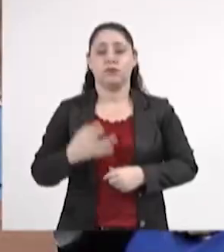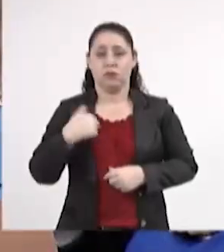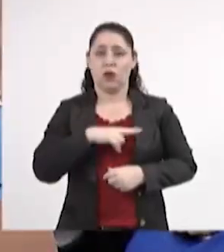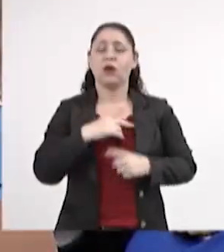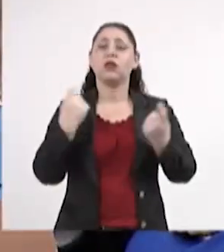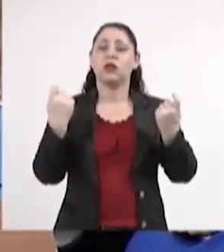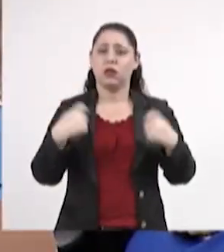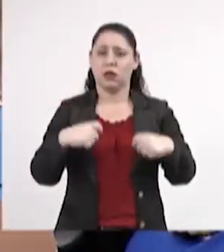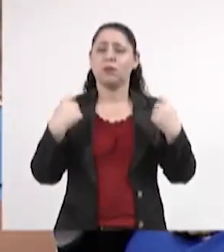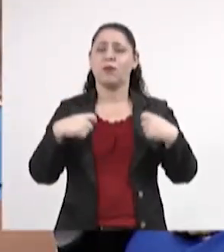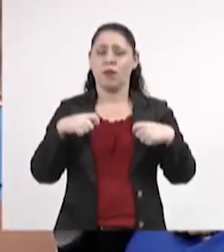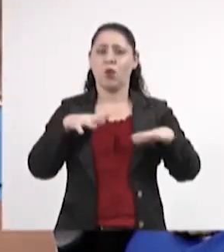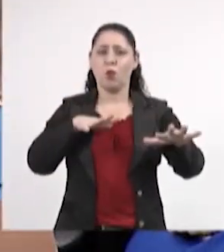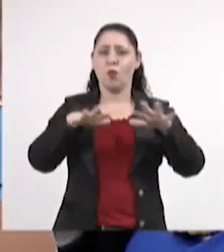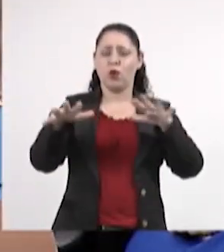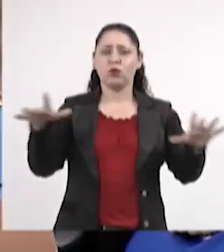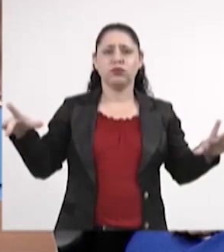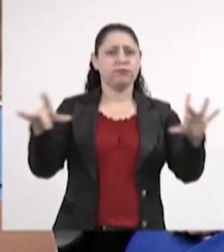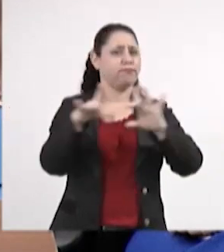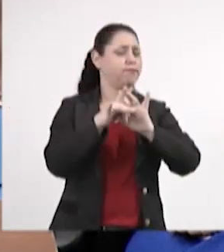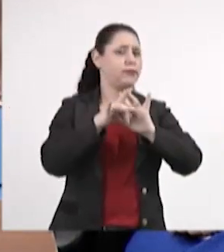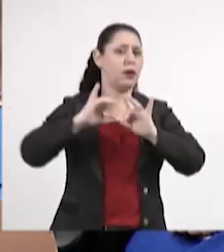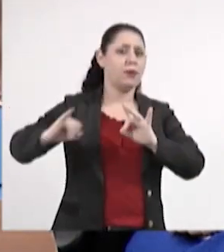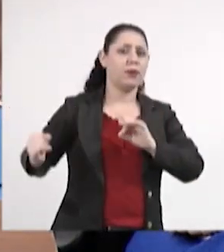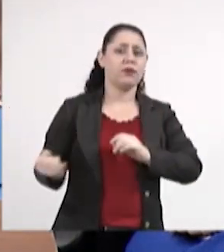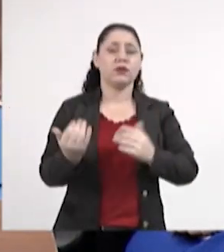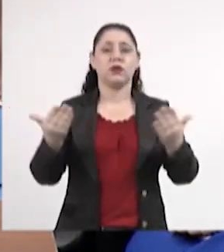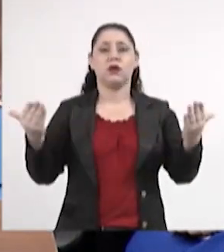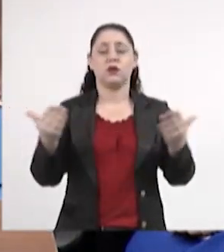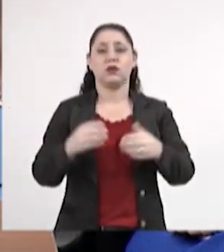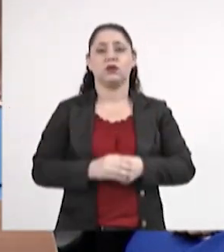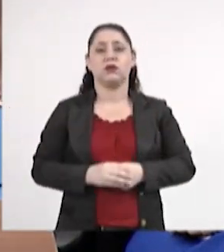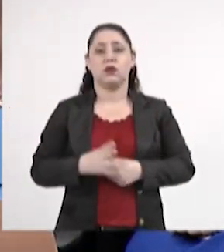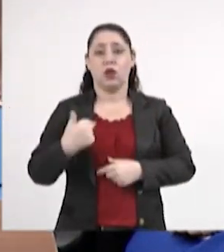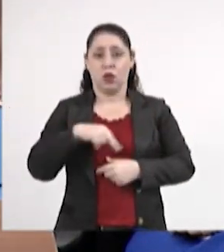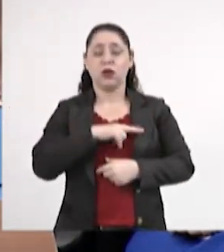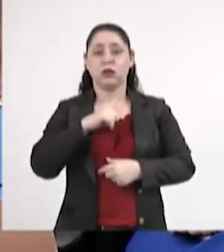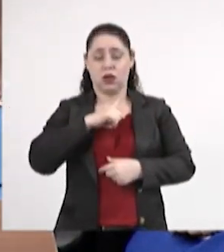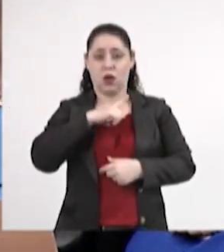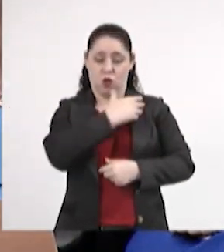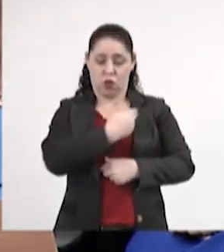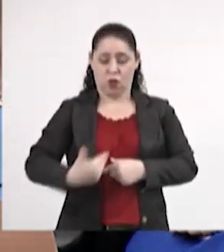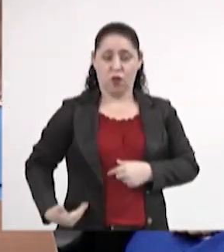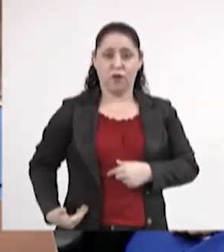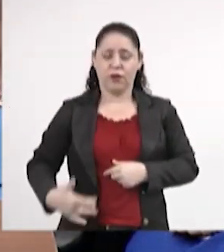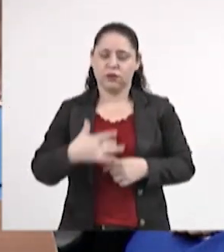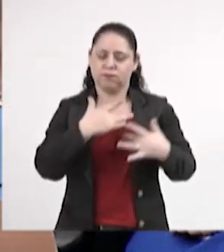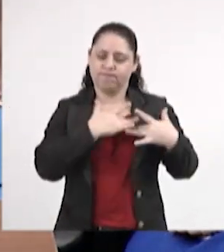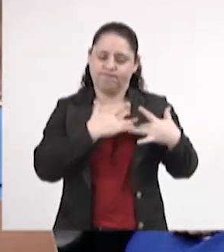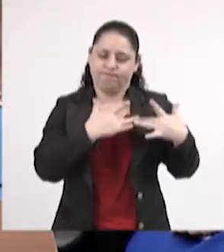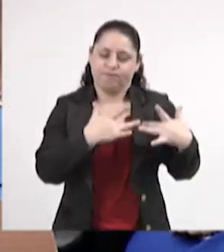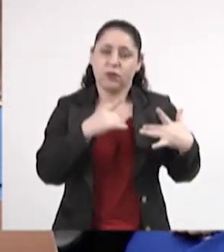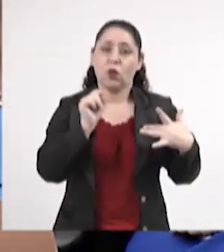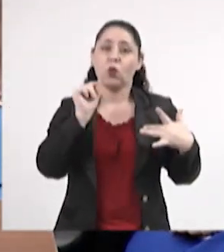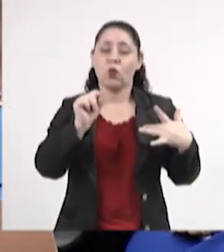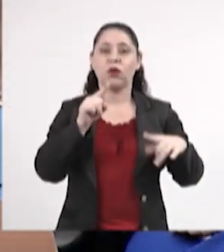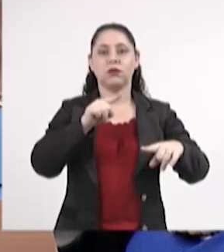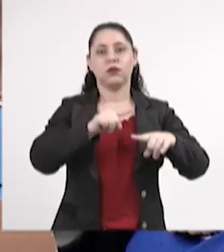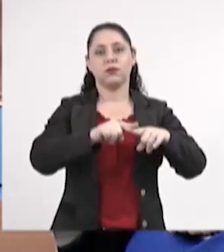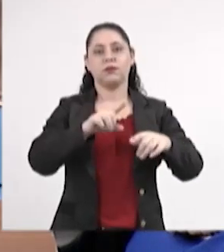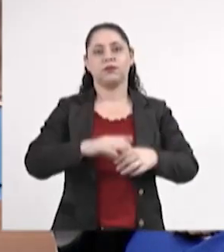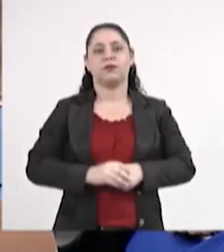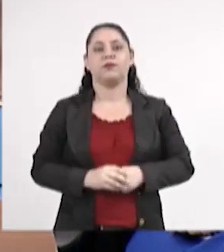nós temos que nos mobilizar, aproveitar que agora nós temos um governo que é sensível a